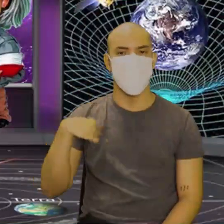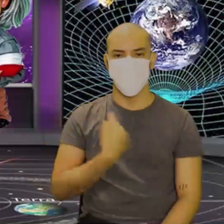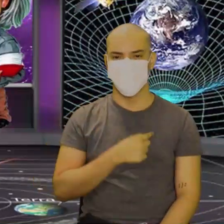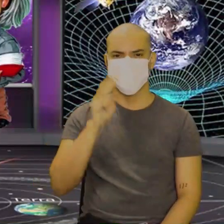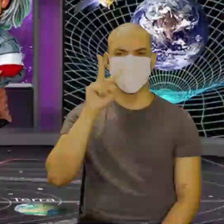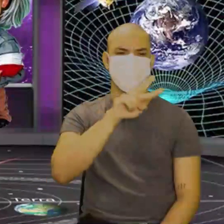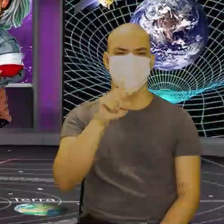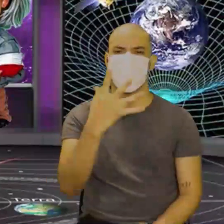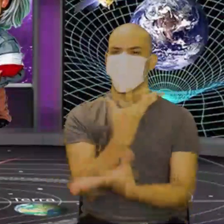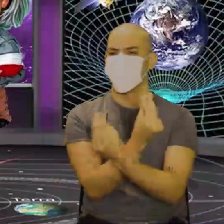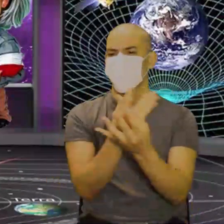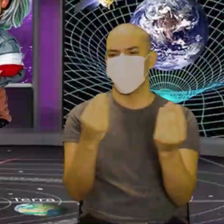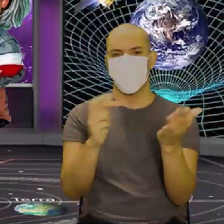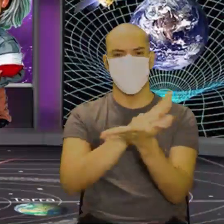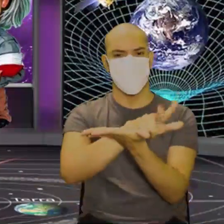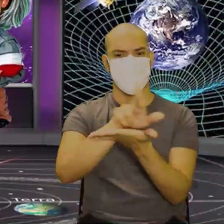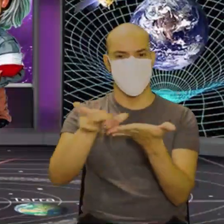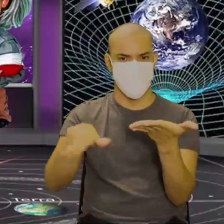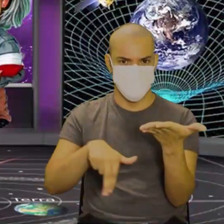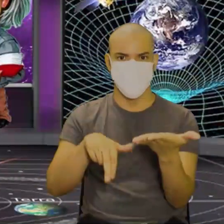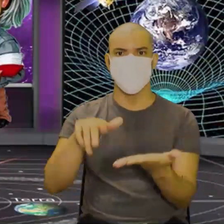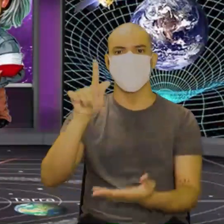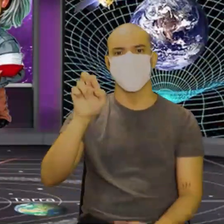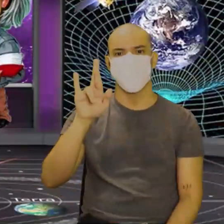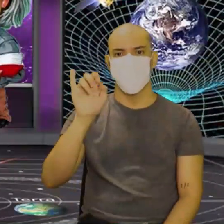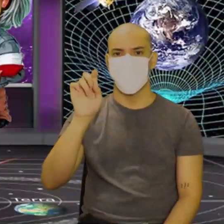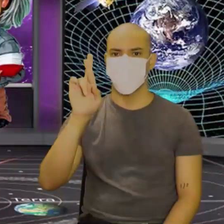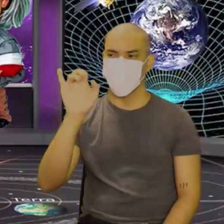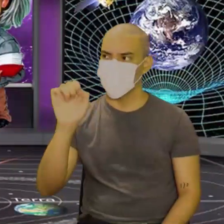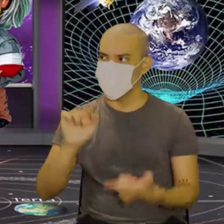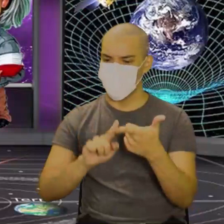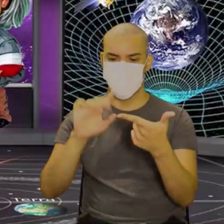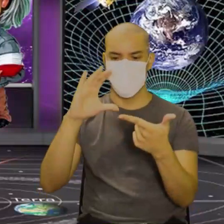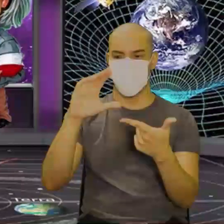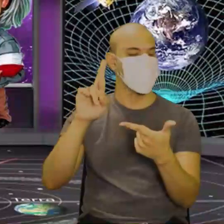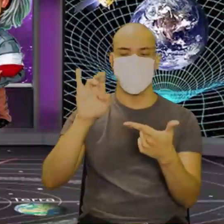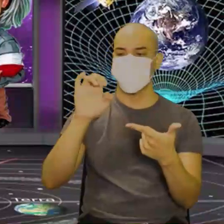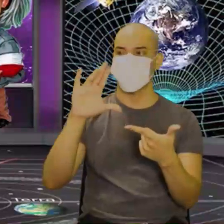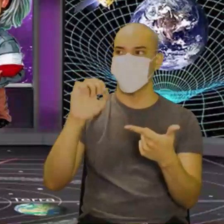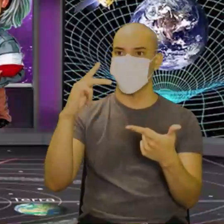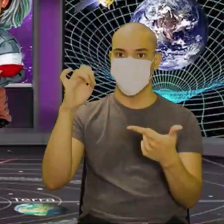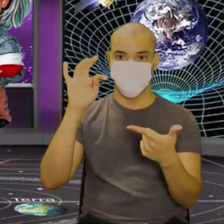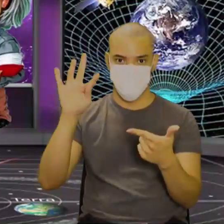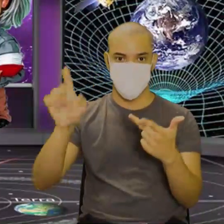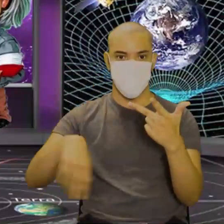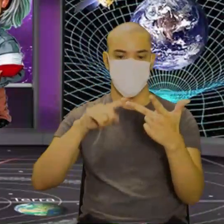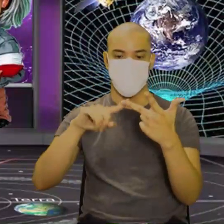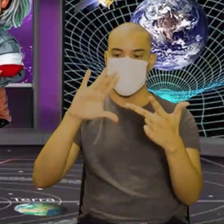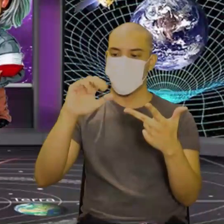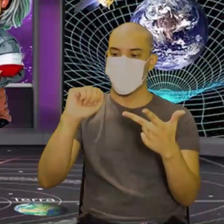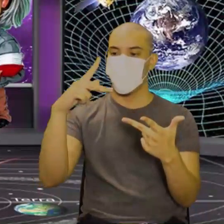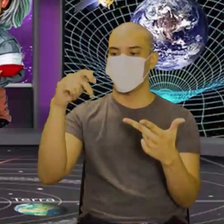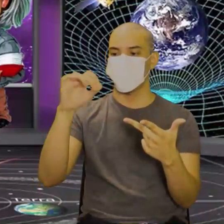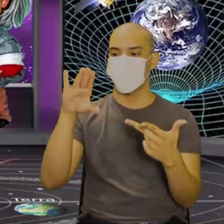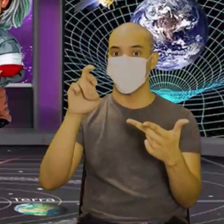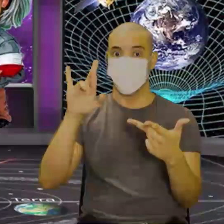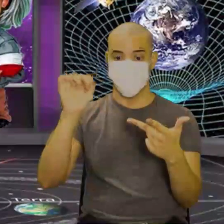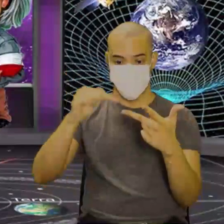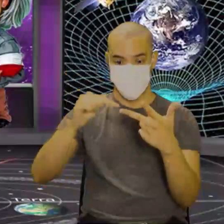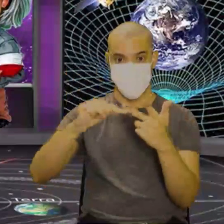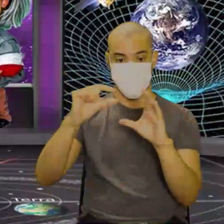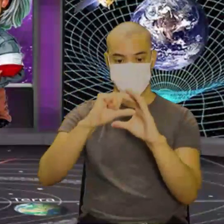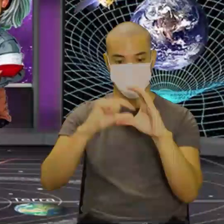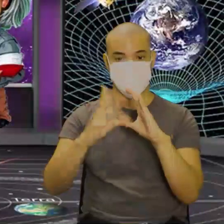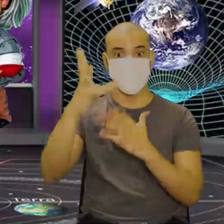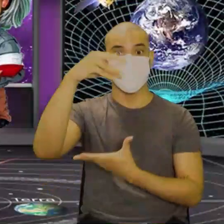de coisas: gerador, receptor, e estamos em capacitor. Então cada